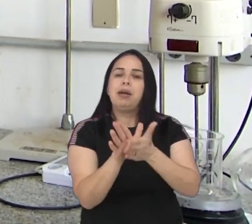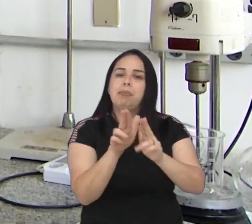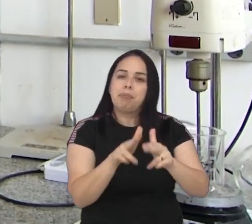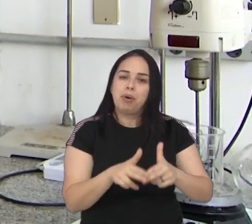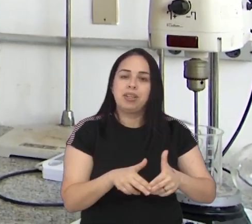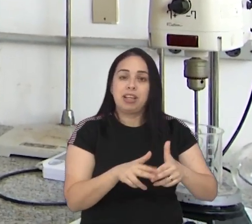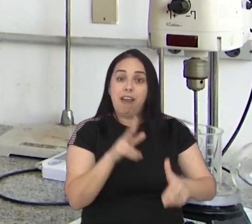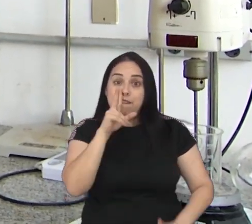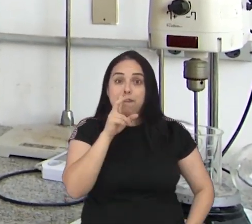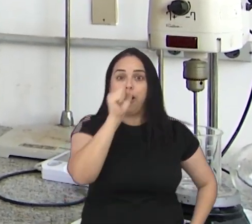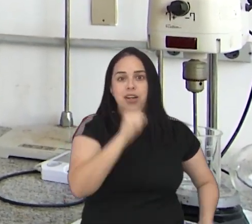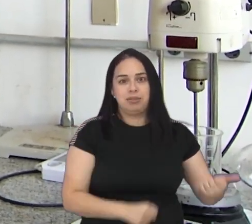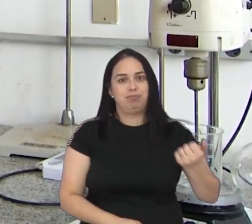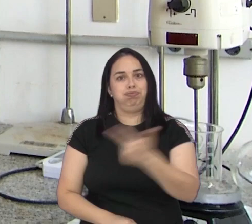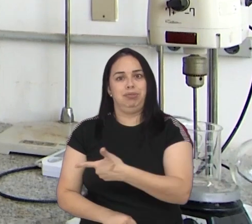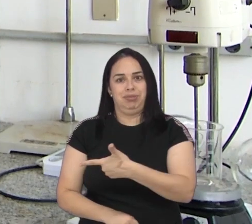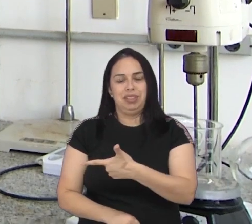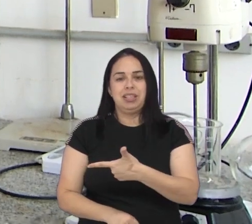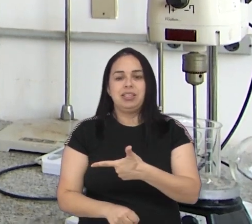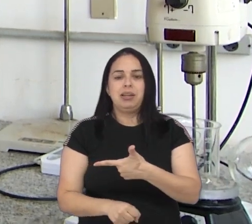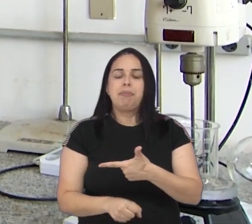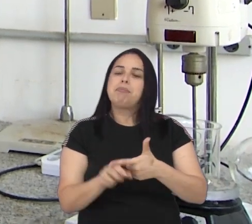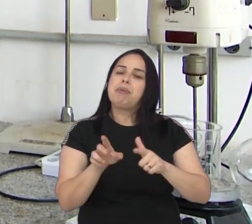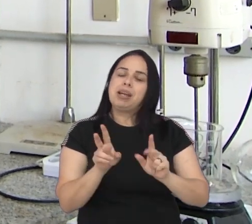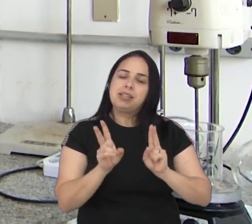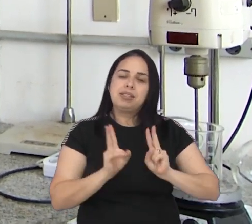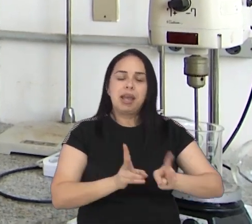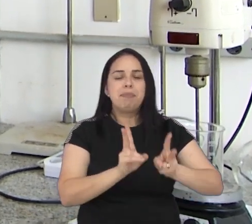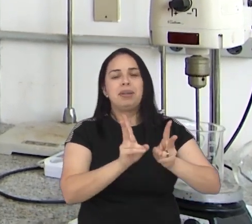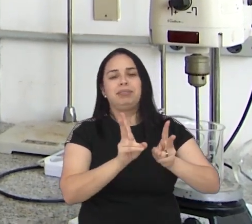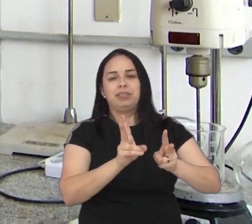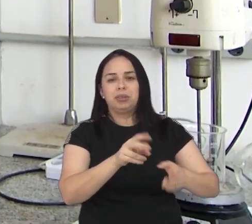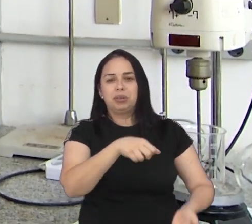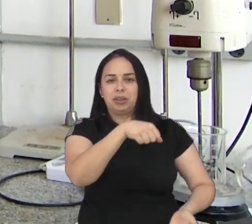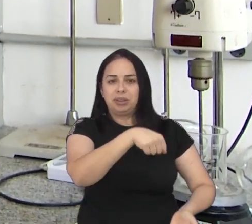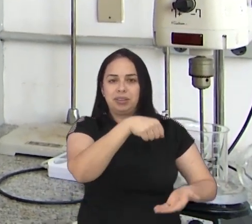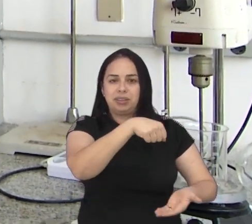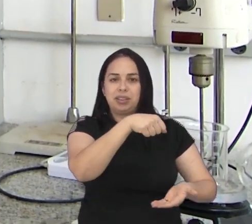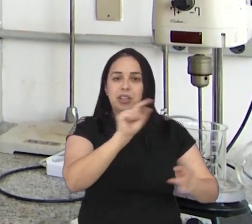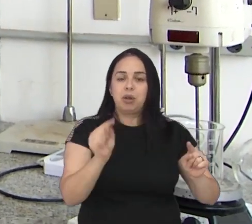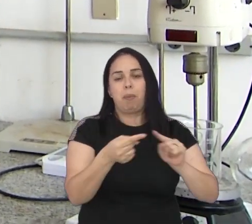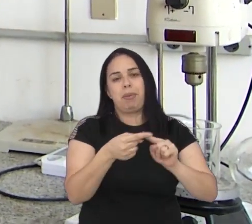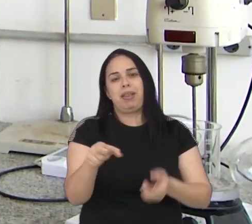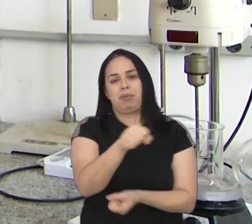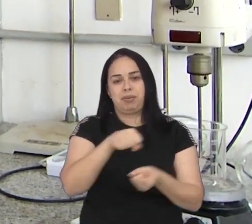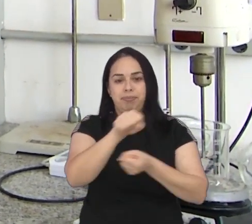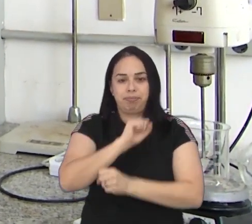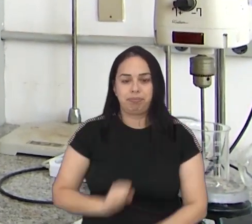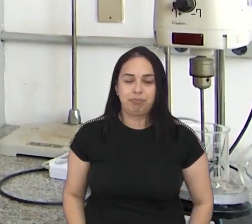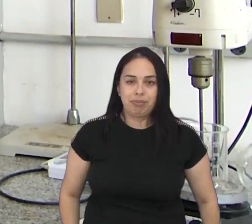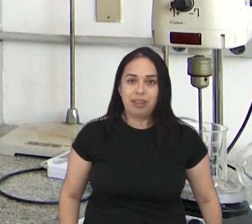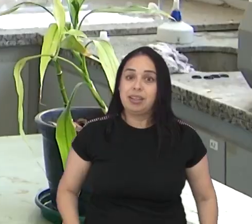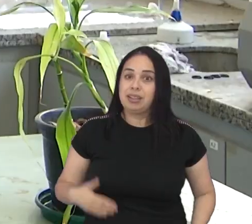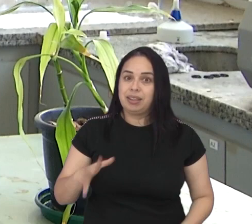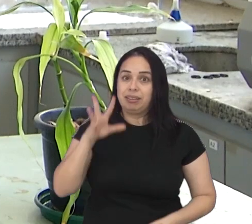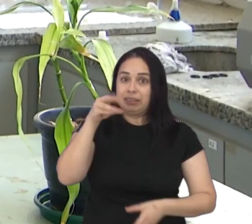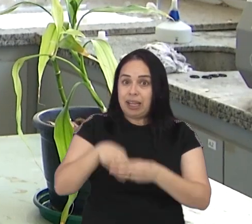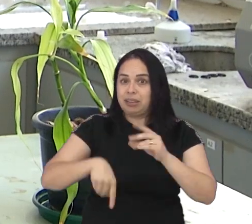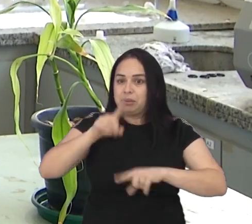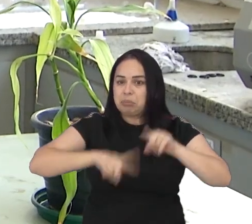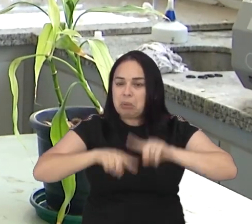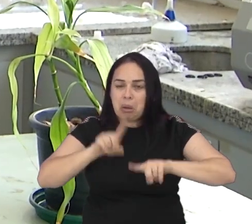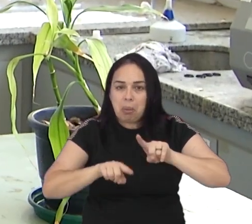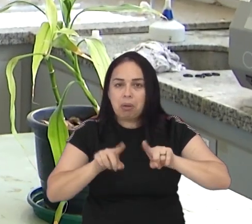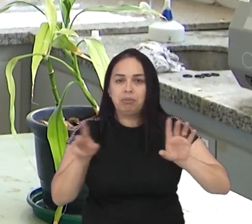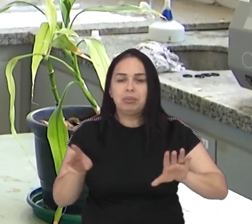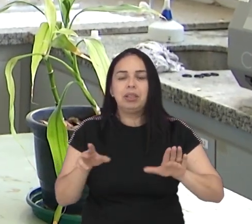dela na terra. Então, a gente tinha um plástico mais forte, mais reforçado, sem perder as propriedades de biodegradabilidade. Entre todas